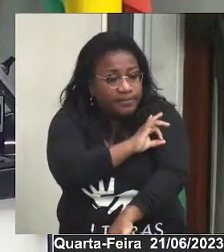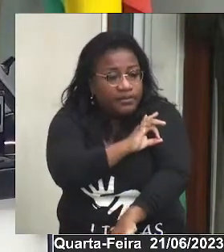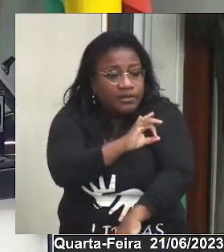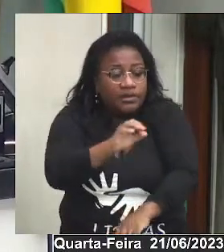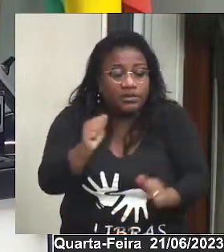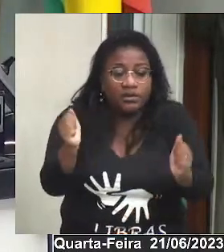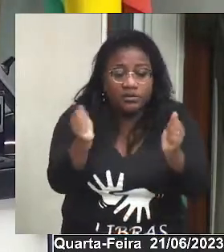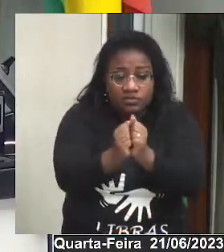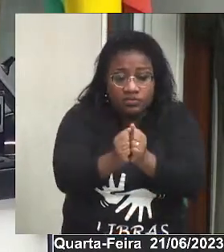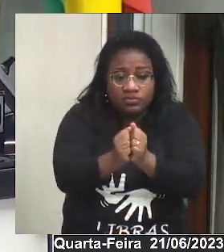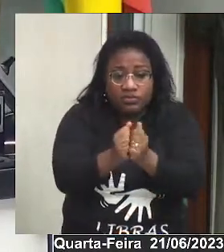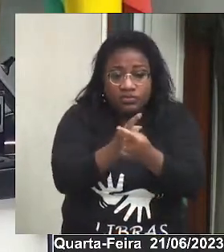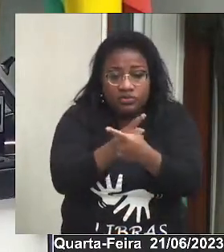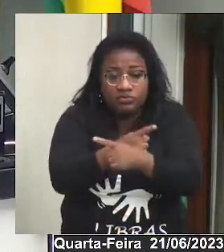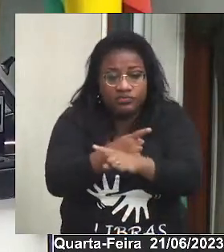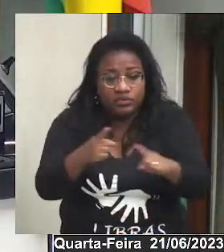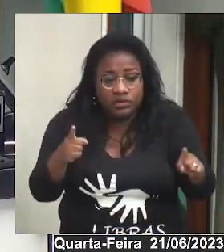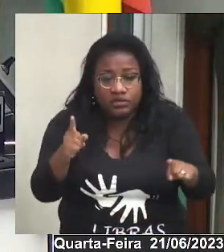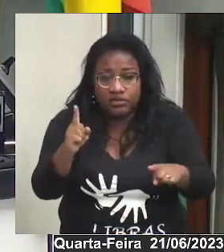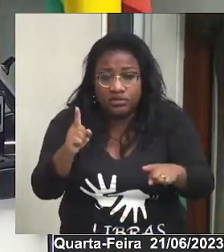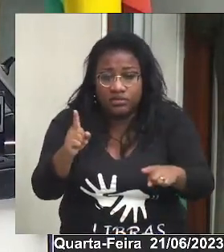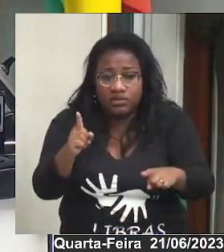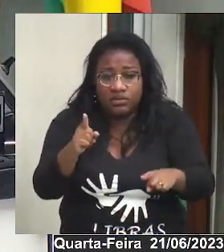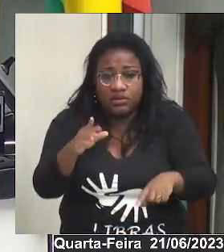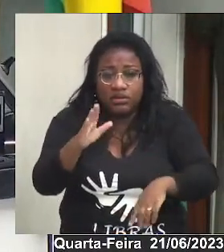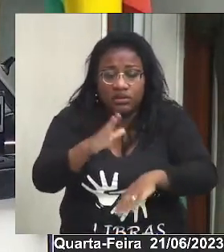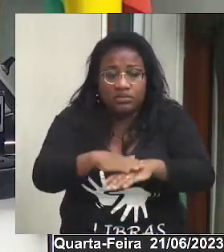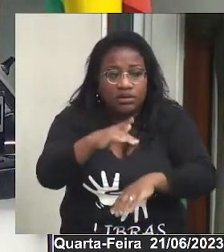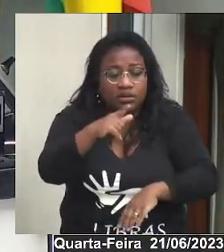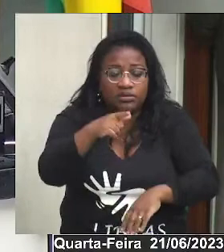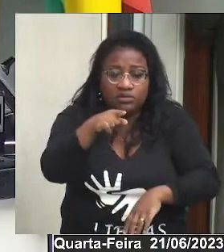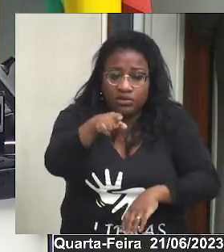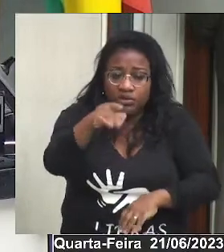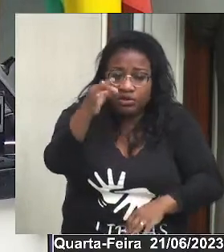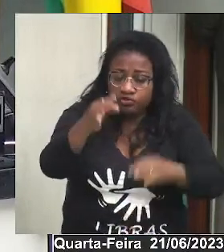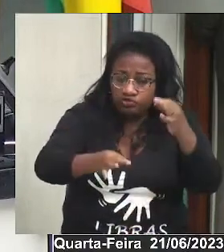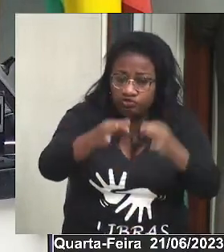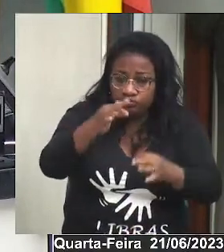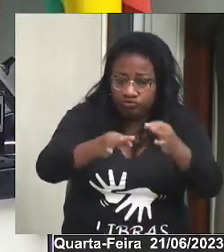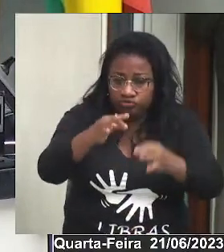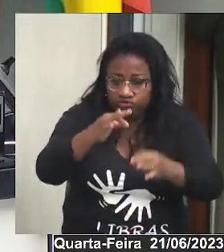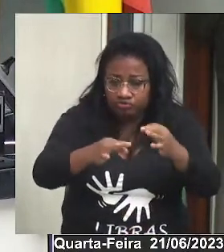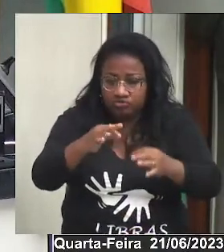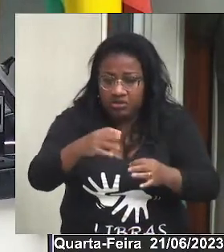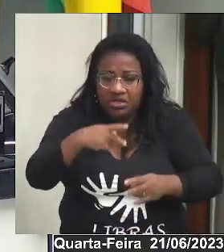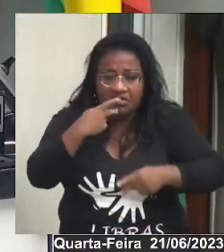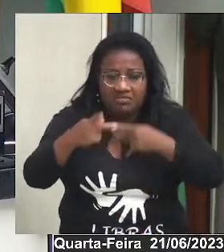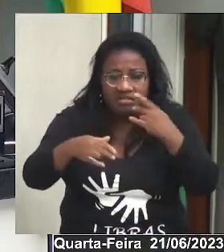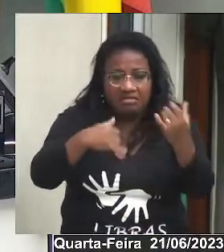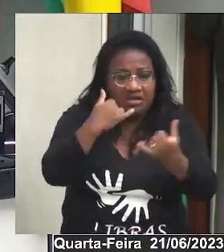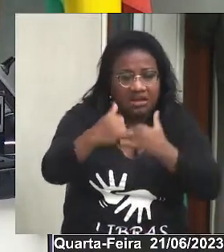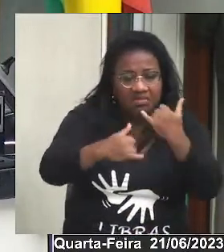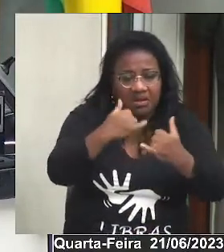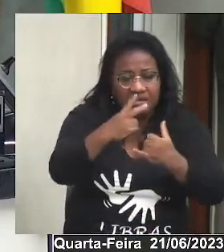sua palavra, que está ao lado de vocês, que não vão mexer com ninguém. Mas não é justo o senhor chegar aqui e falar que ele brincou, que ali não cabia